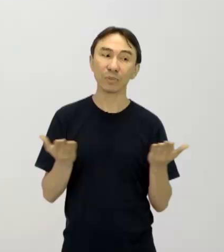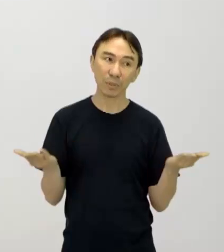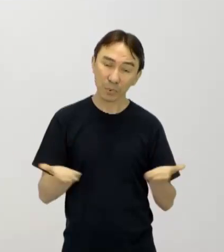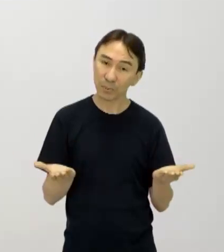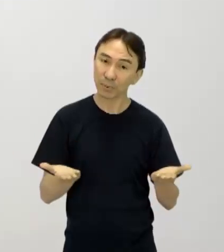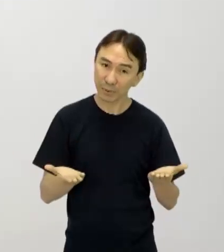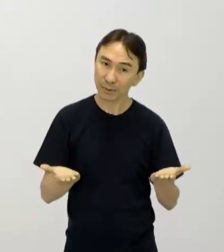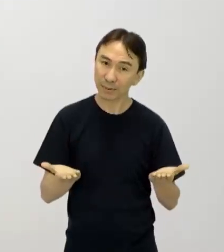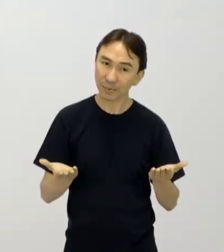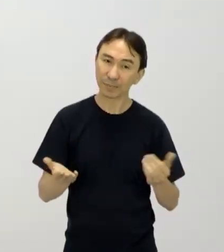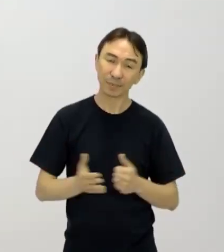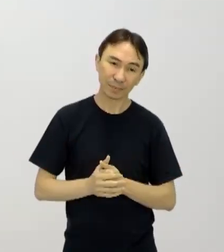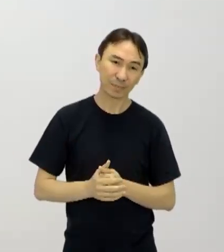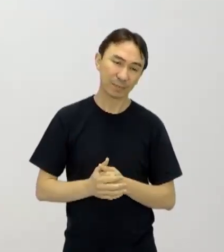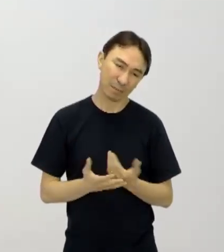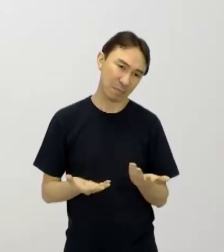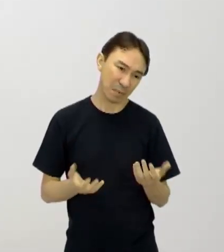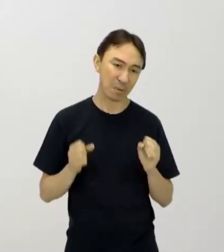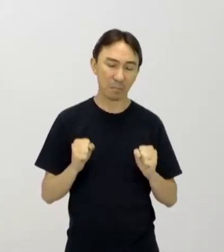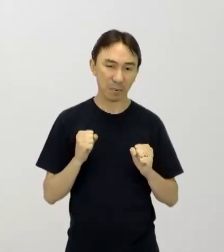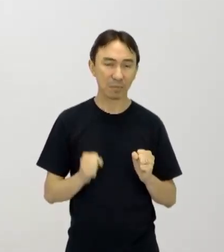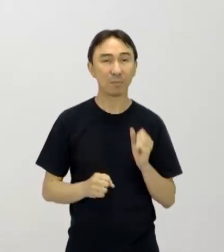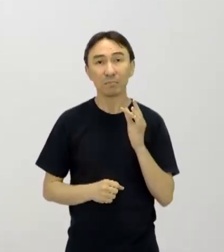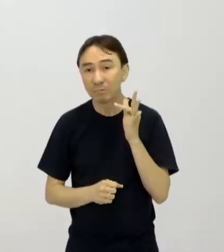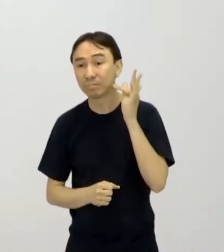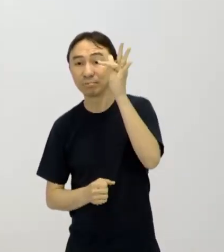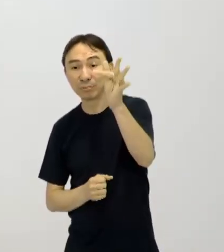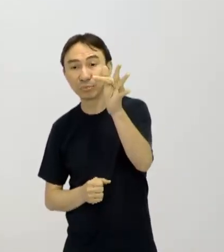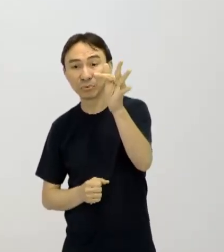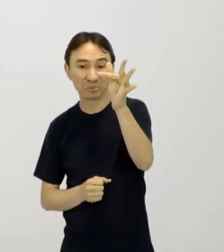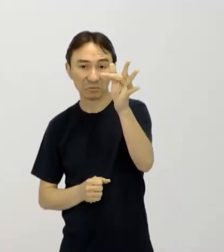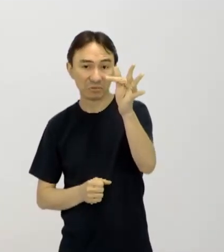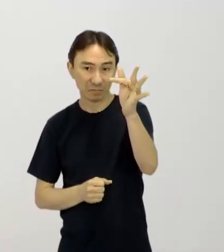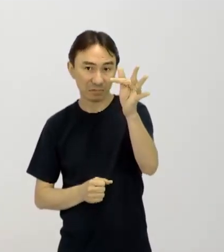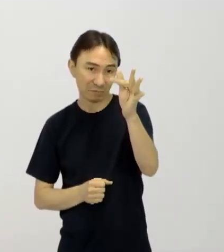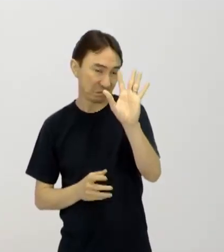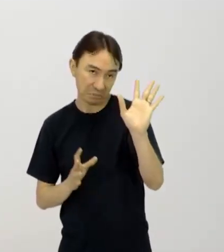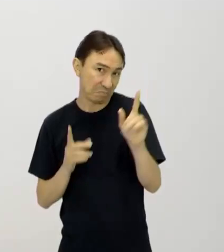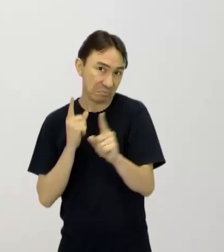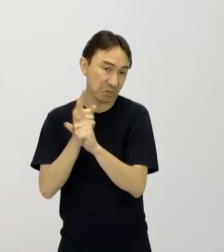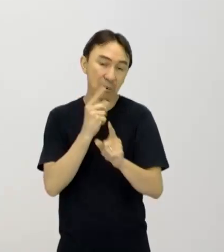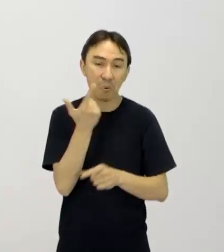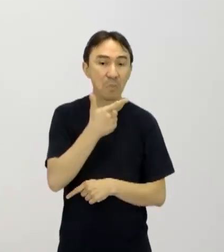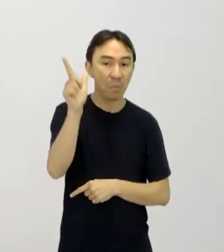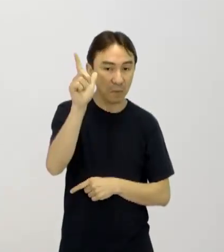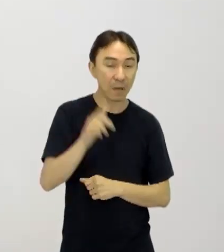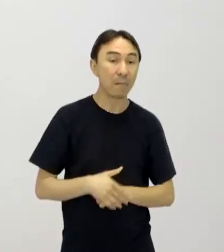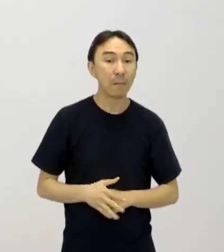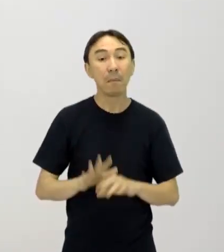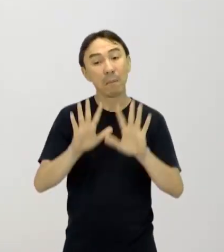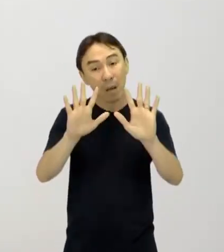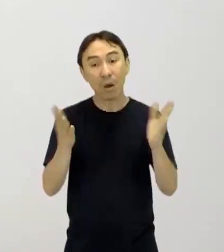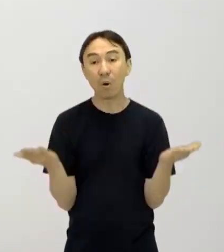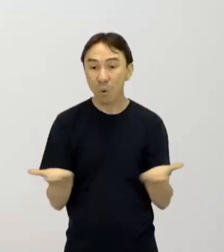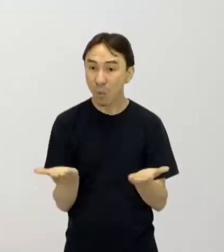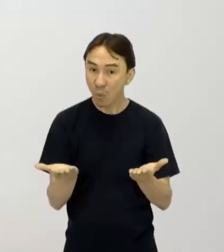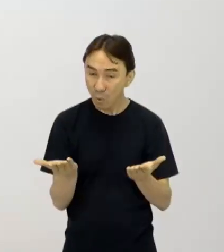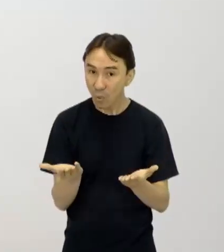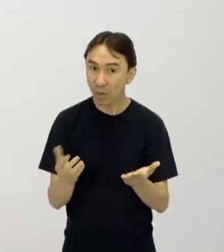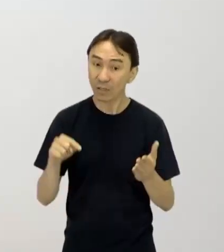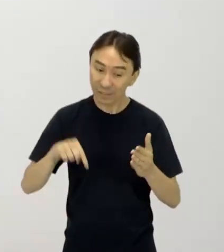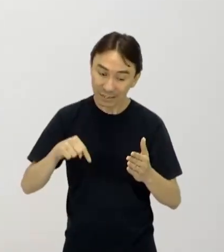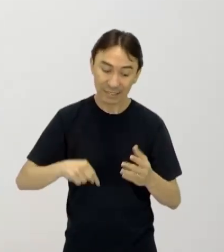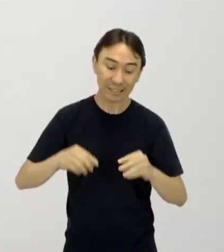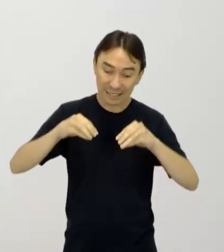atualmente, nada impede que de repente a gente encontre um aí com o passar do tempo, mas atualmente o ponto mais baixo da